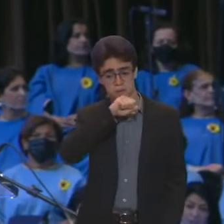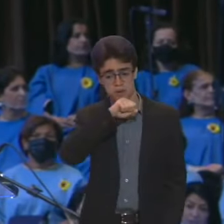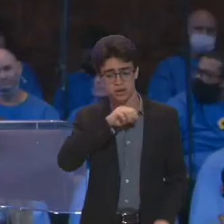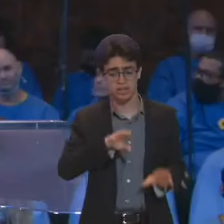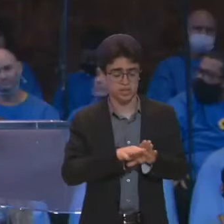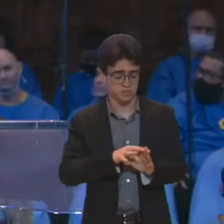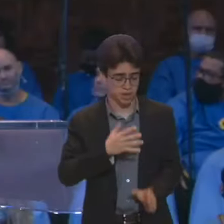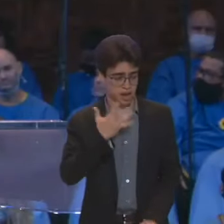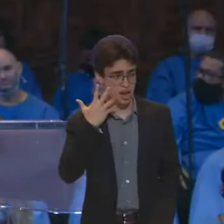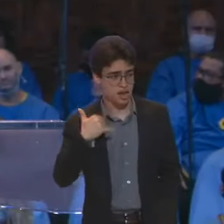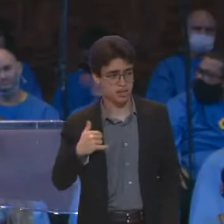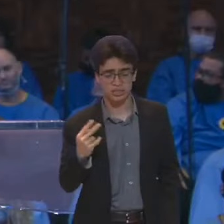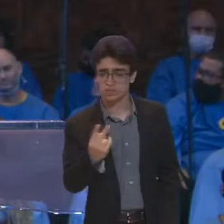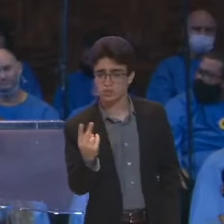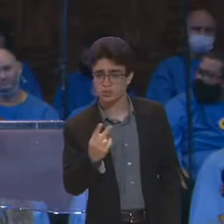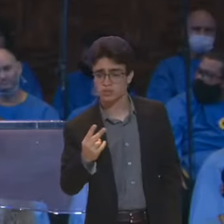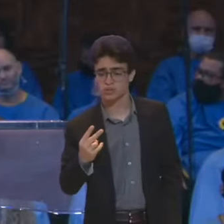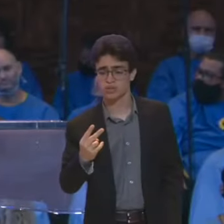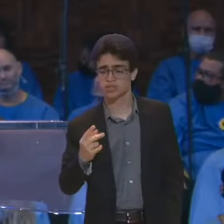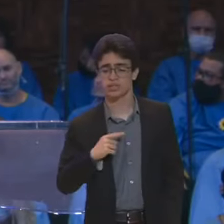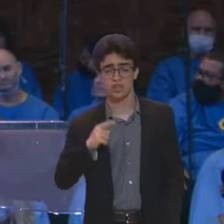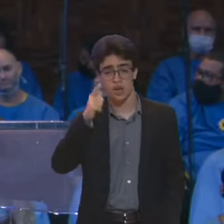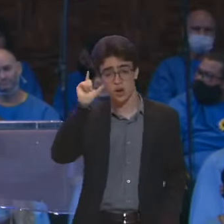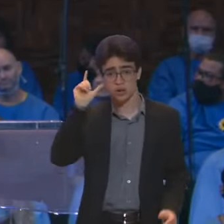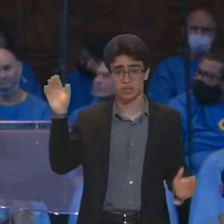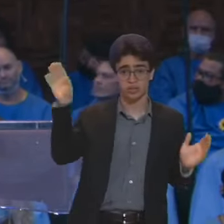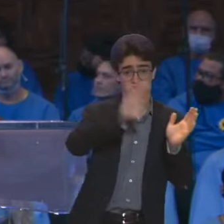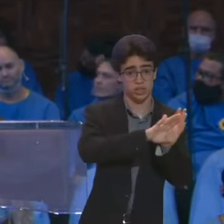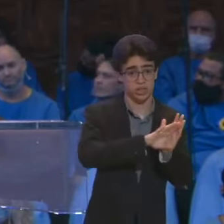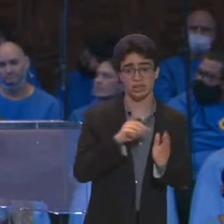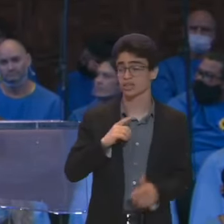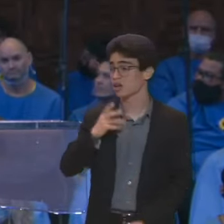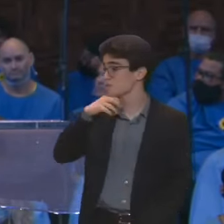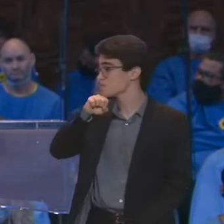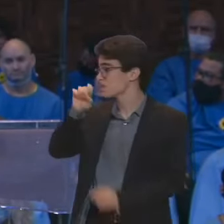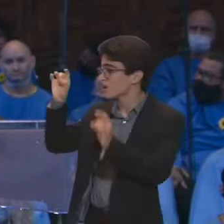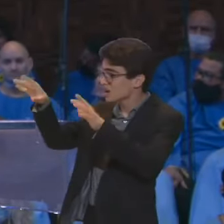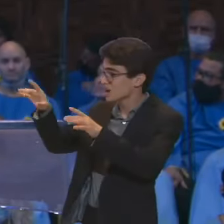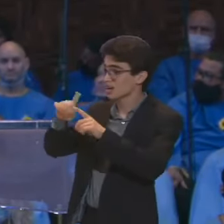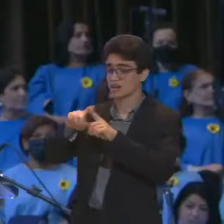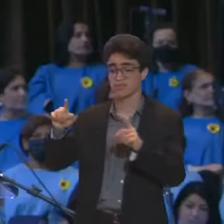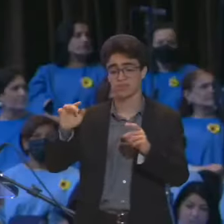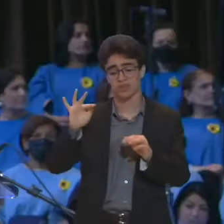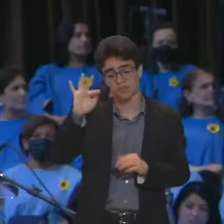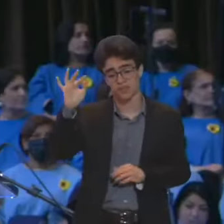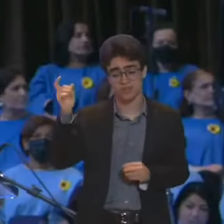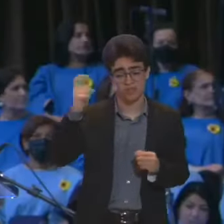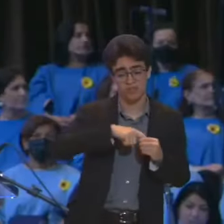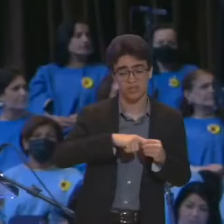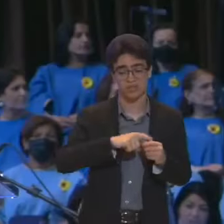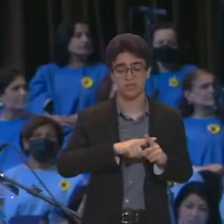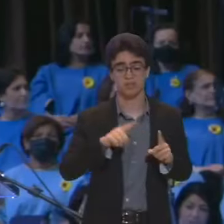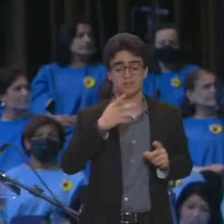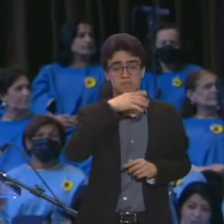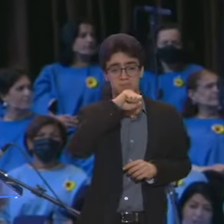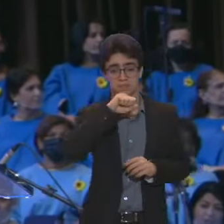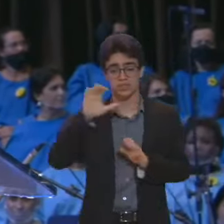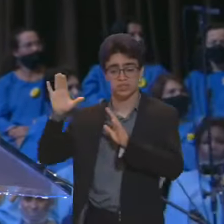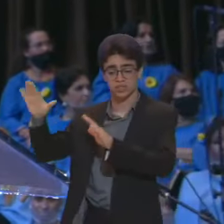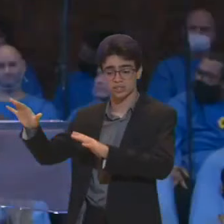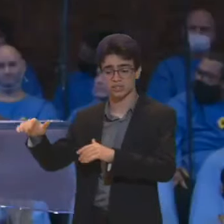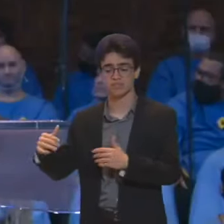crianças que chegaram aqui ontem aqui, que deixaram o pai lá, ele vai, se Deus quiser, vai voltar, mas que deixaram o pai